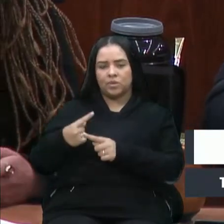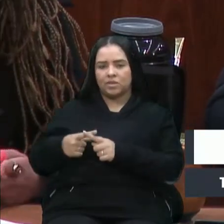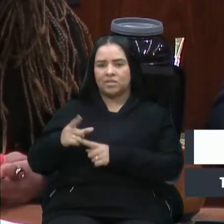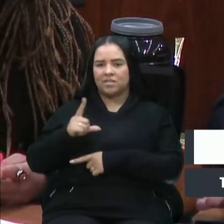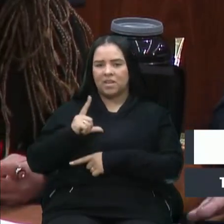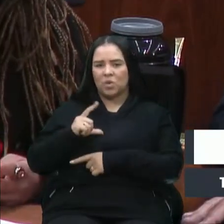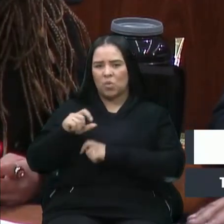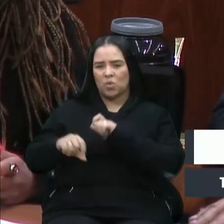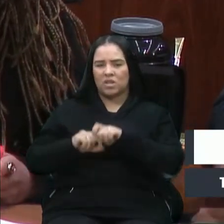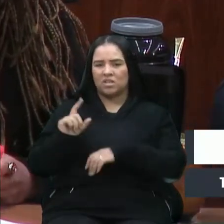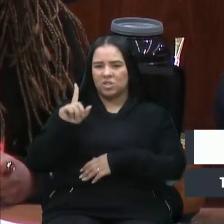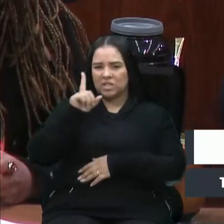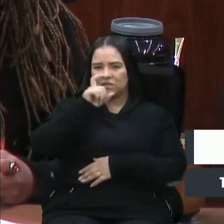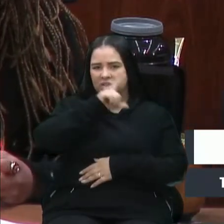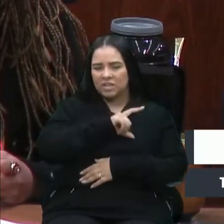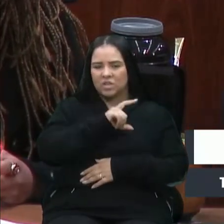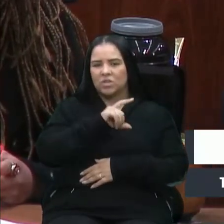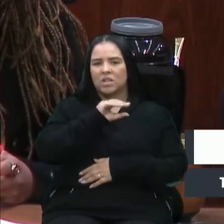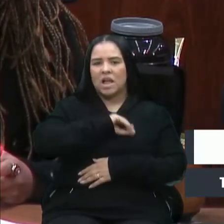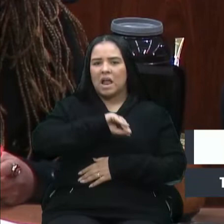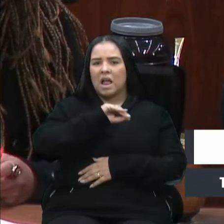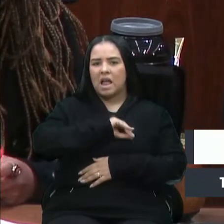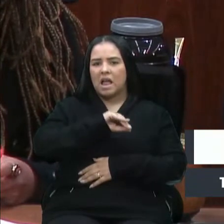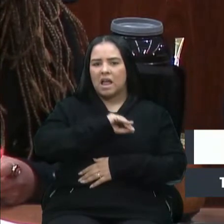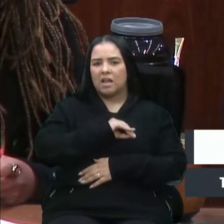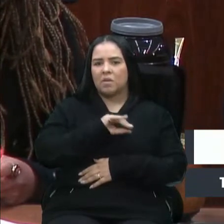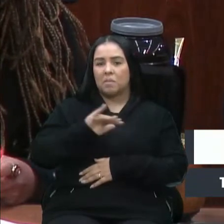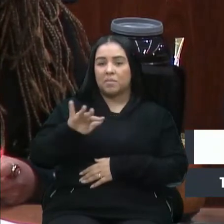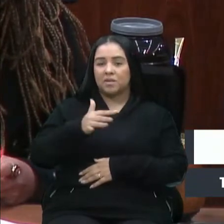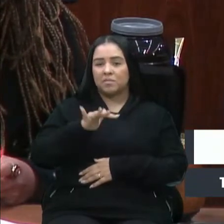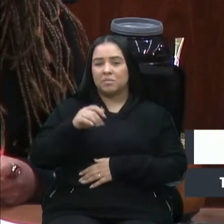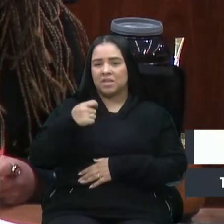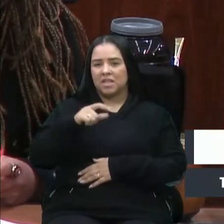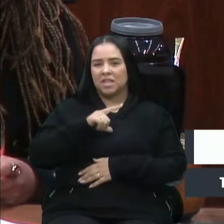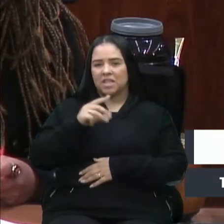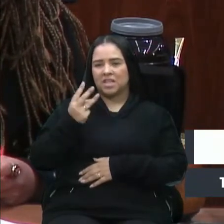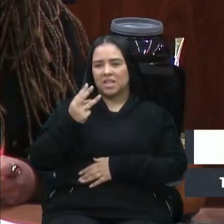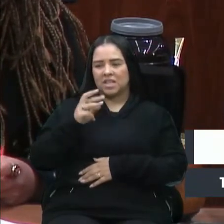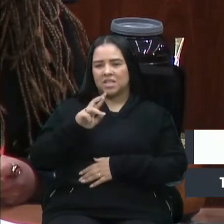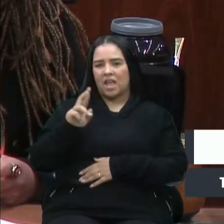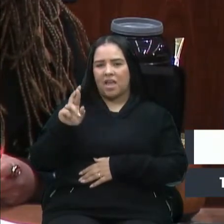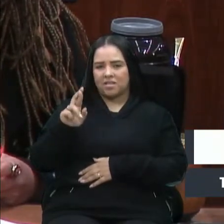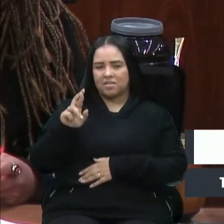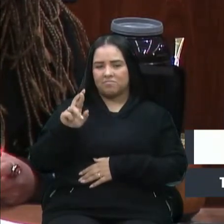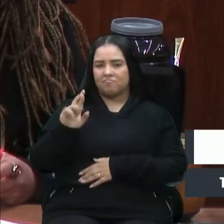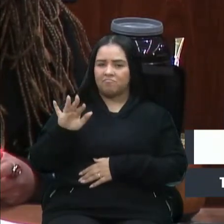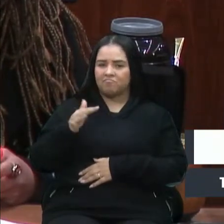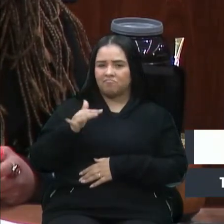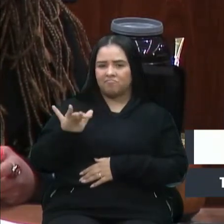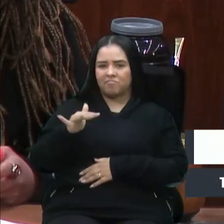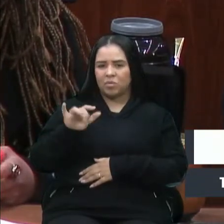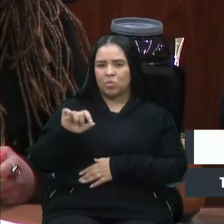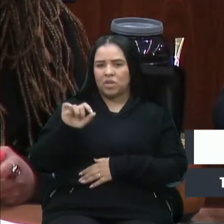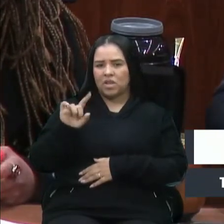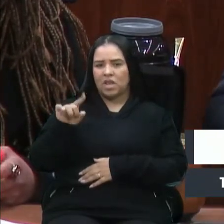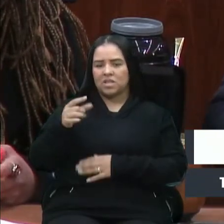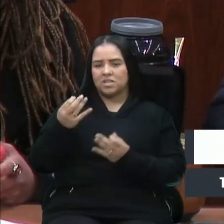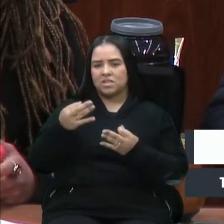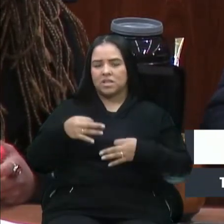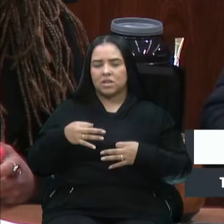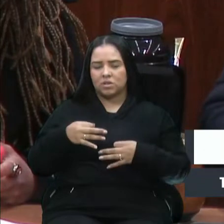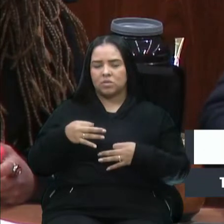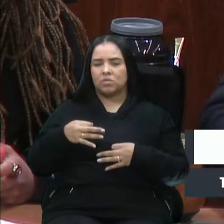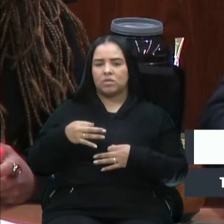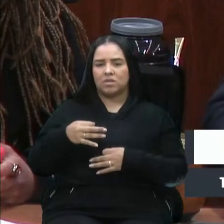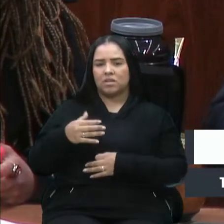salarial com essa crise econômica tinha que ser perto dos três reais perto dos três reais Talvez esse fosse o valor adequado que